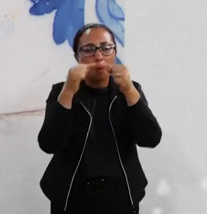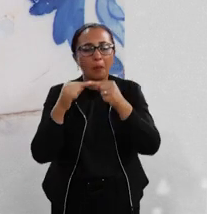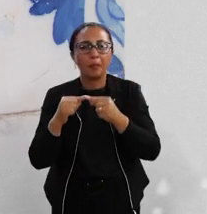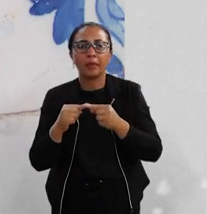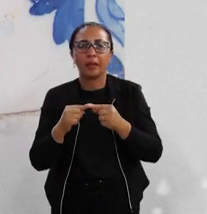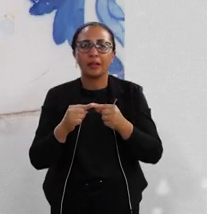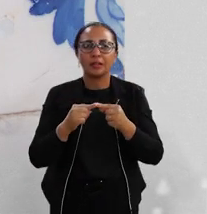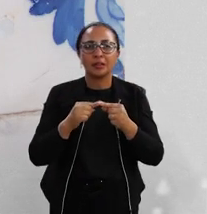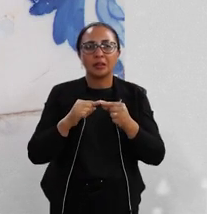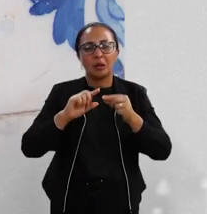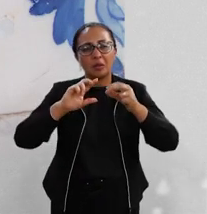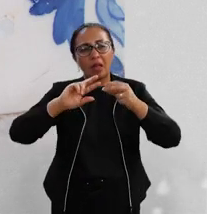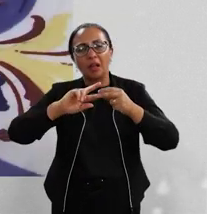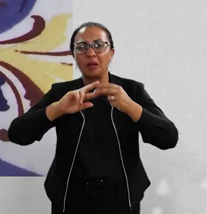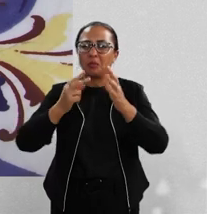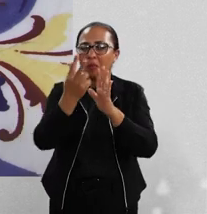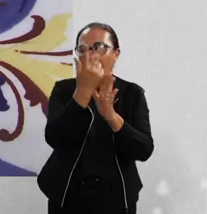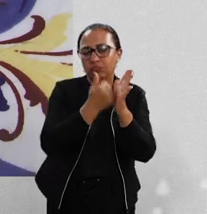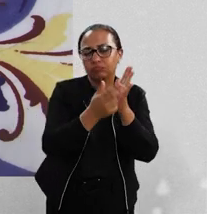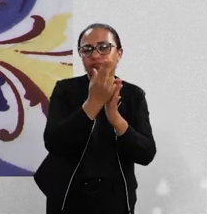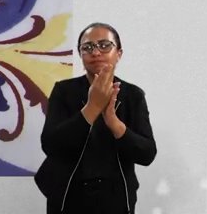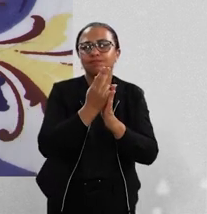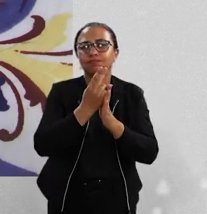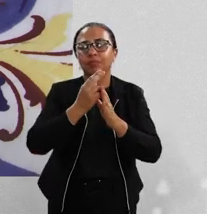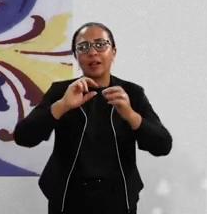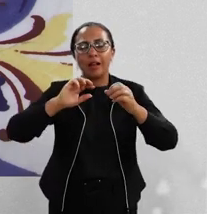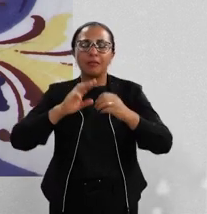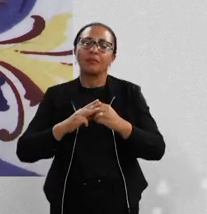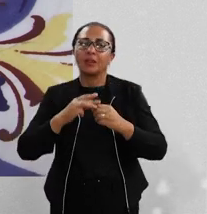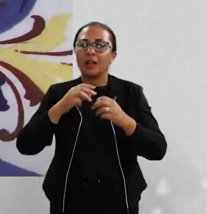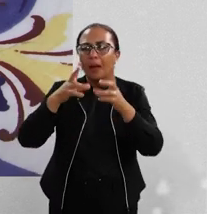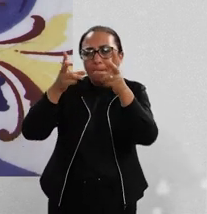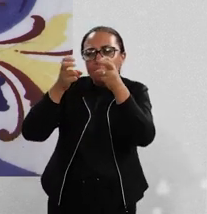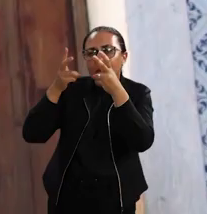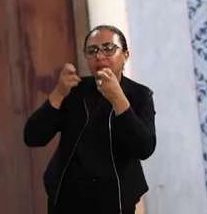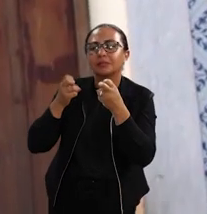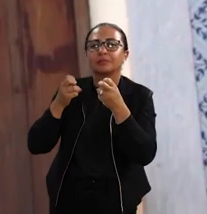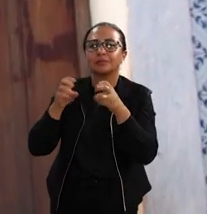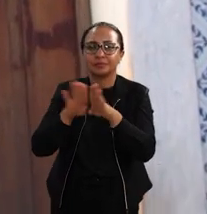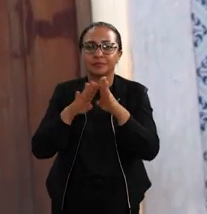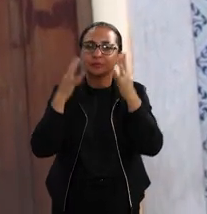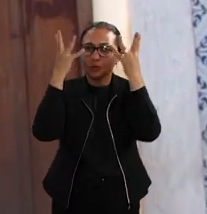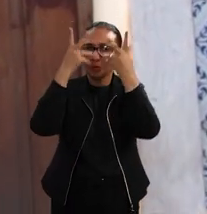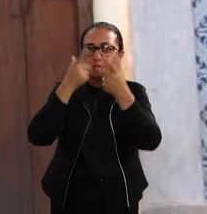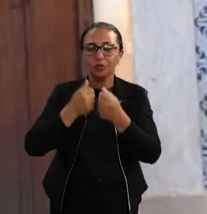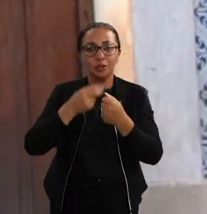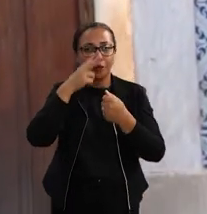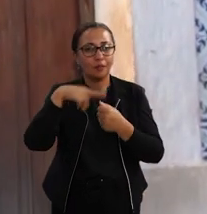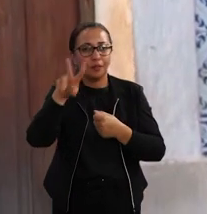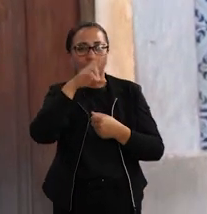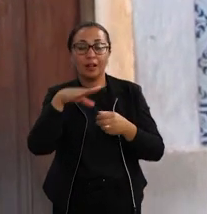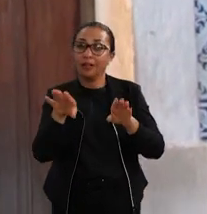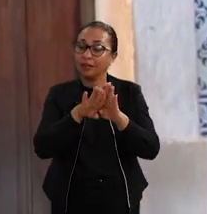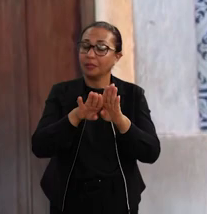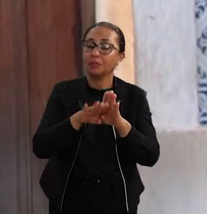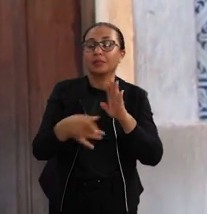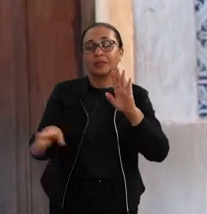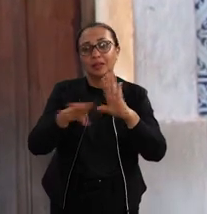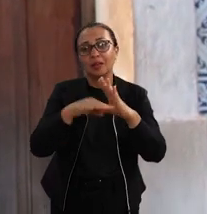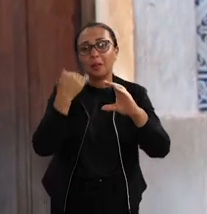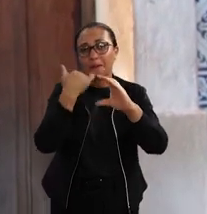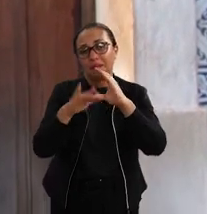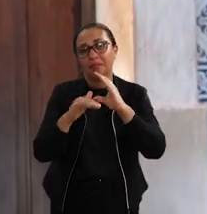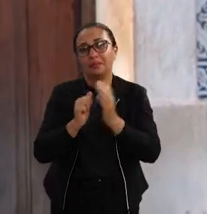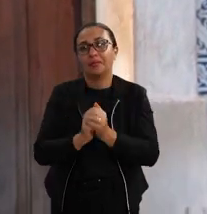Ele traz umas formas gráficas que são apreciáveis, são bonitos de se ver, mas eles trazem também uma